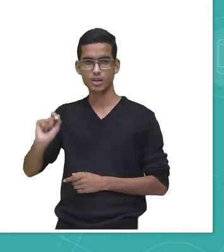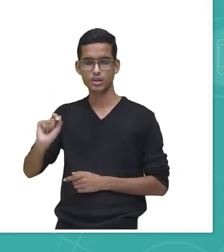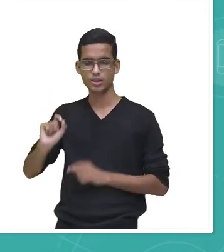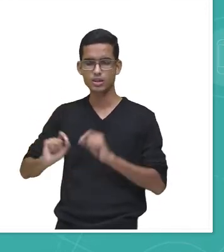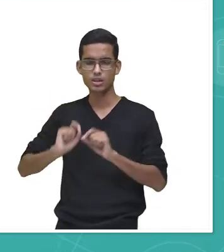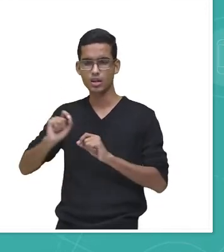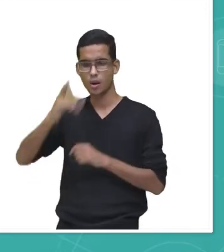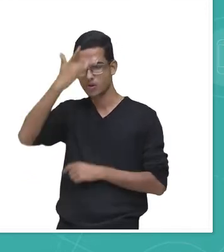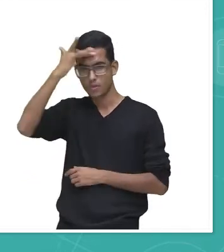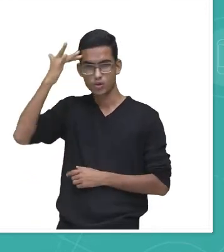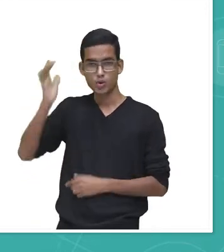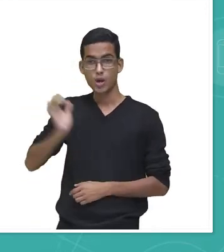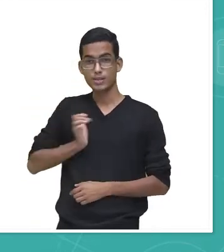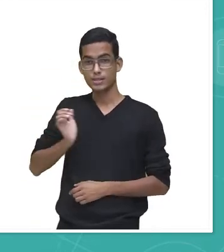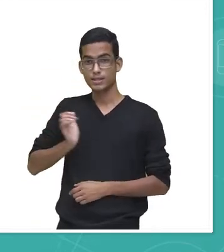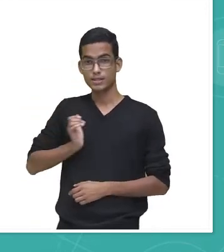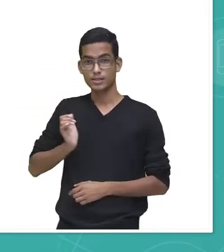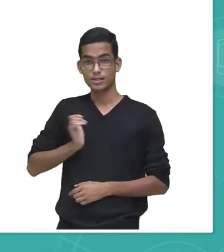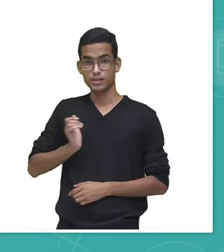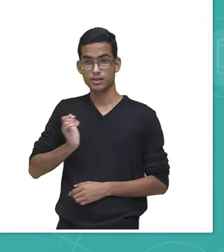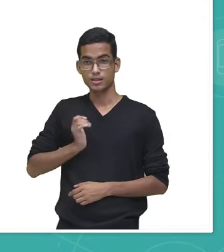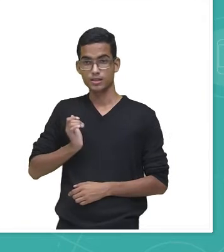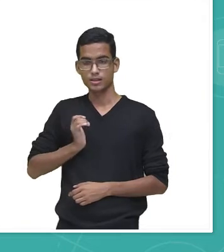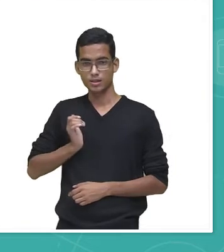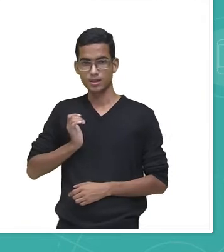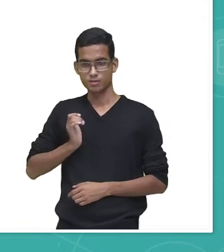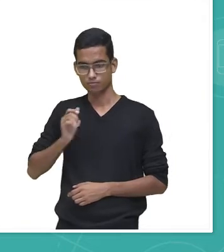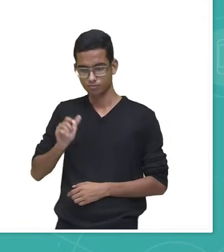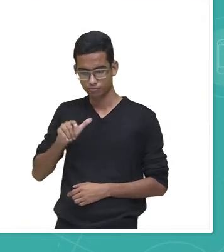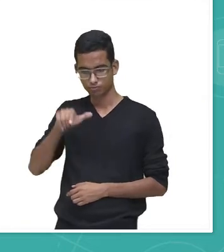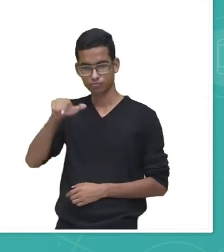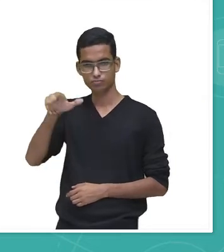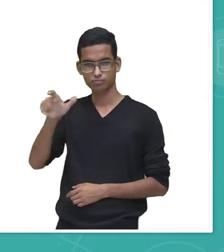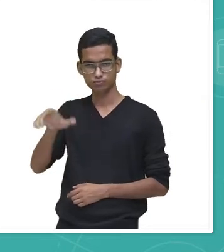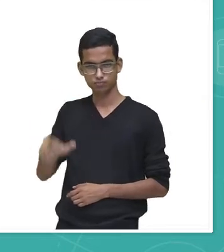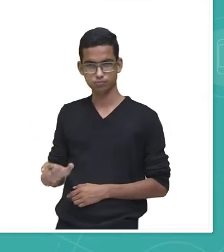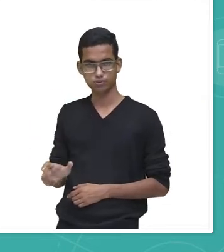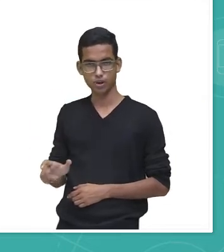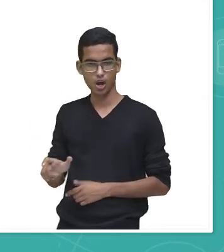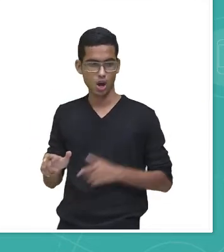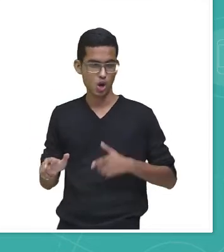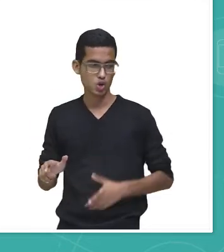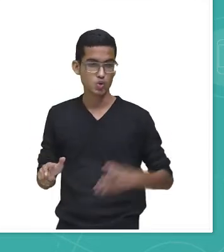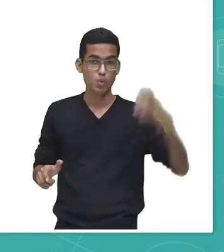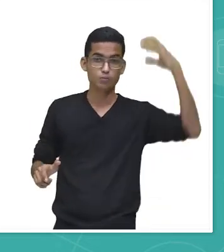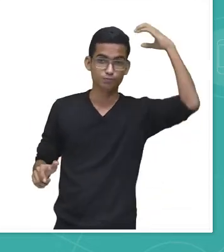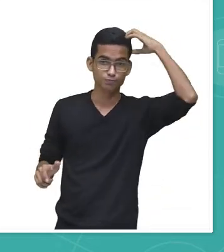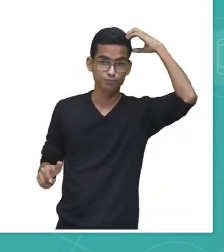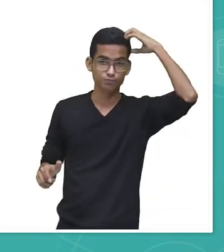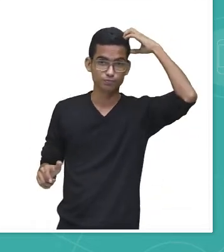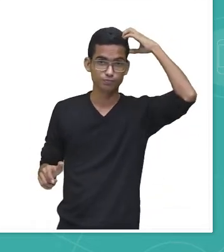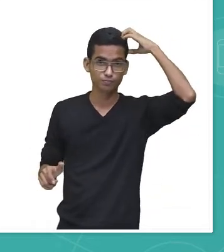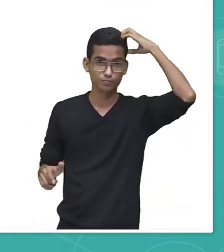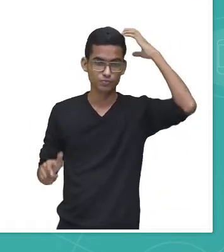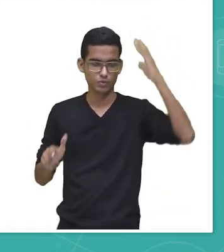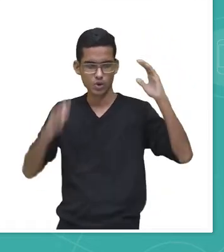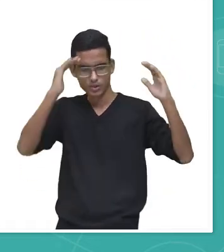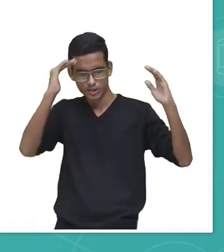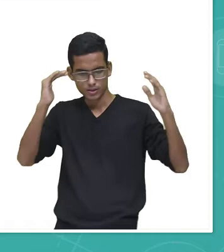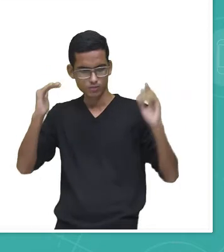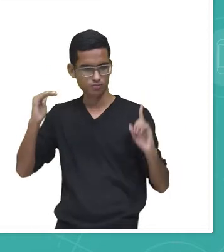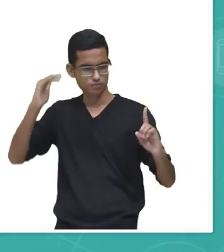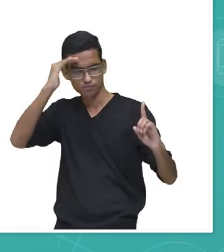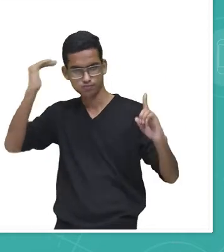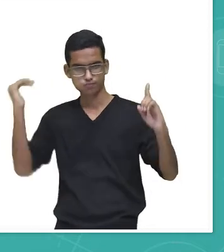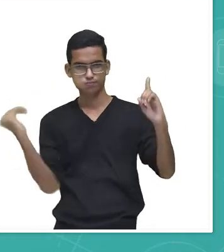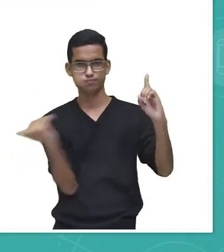ó, o rei, tá bom? E aqui nós vamos ter essa relação de obediência. Aqui, ó,